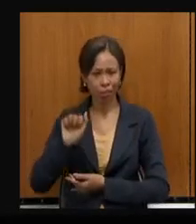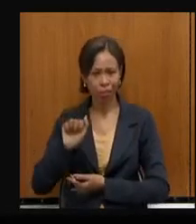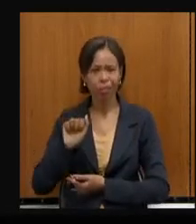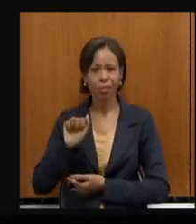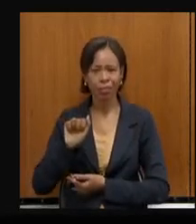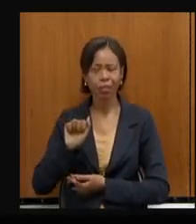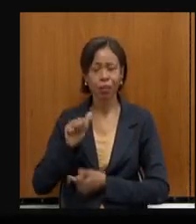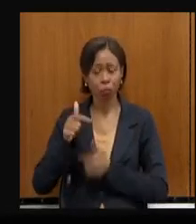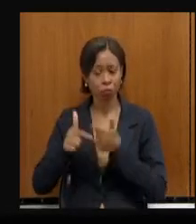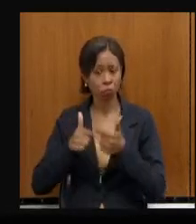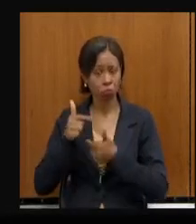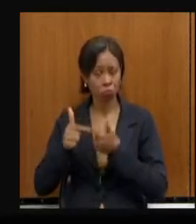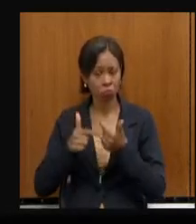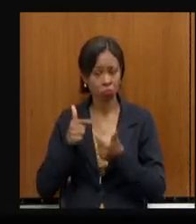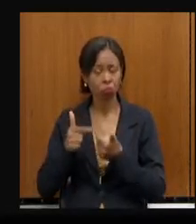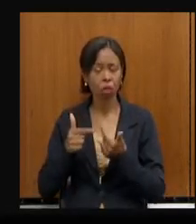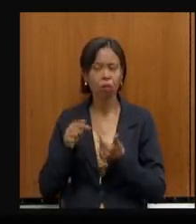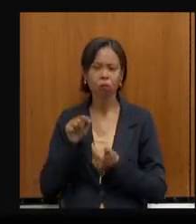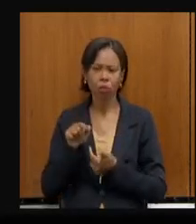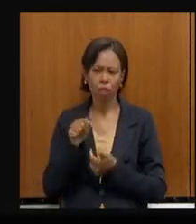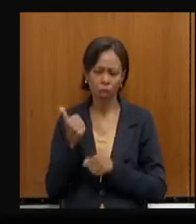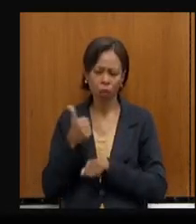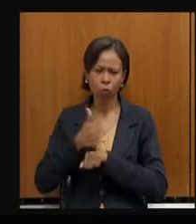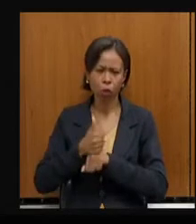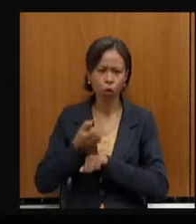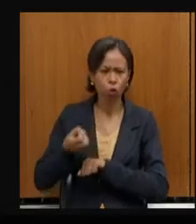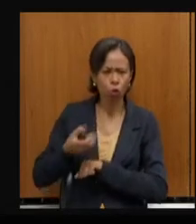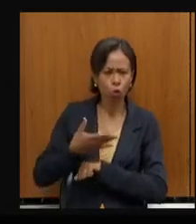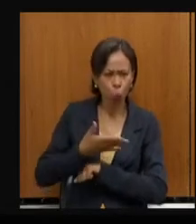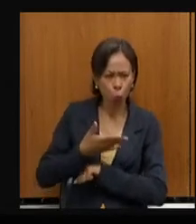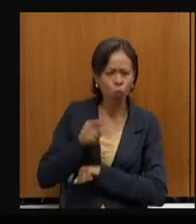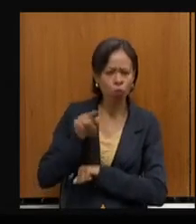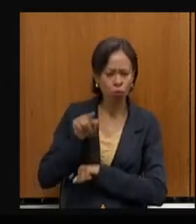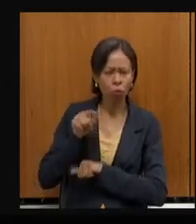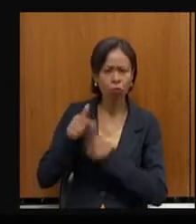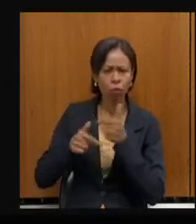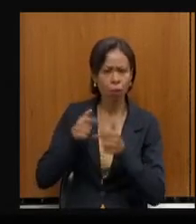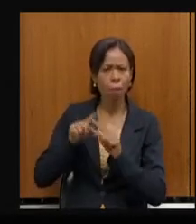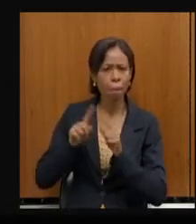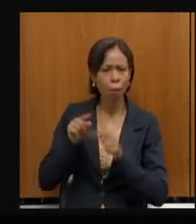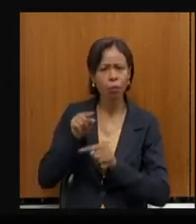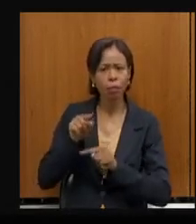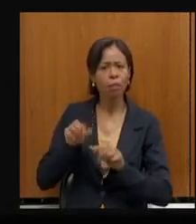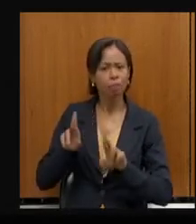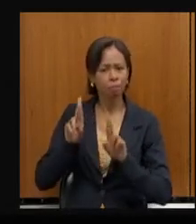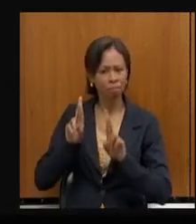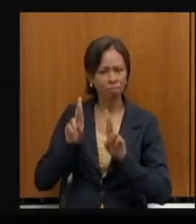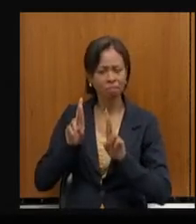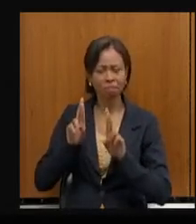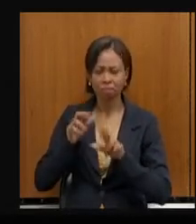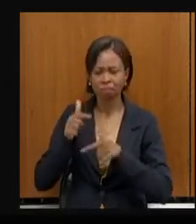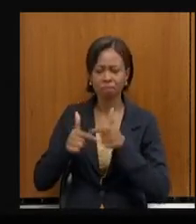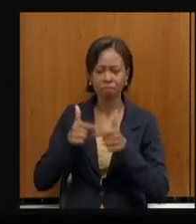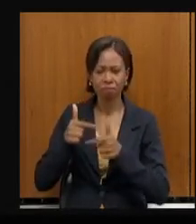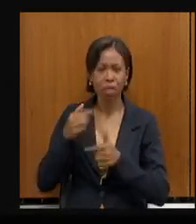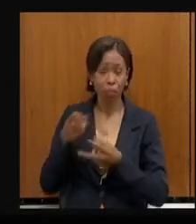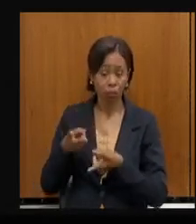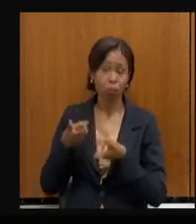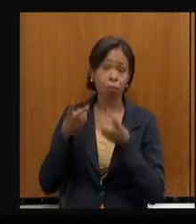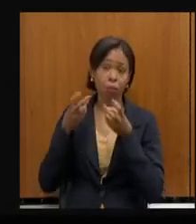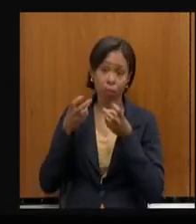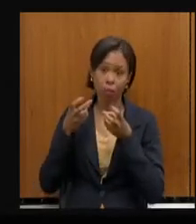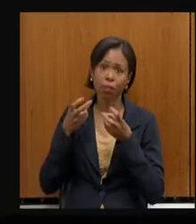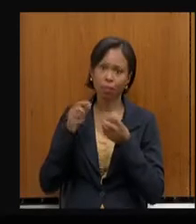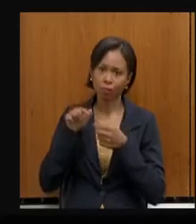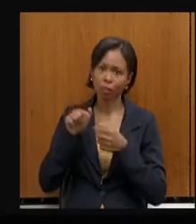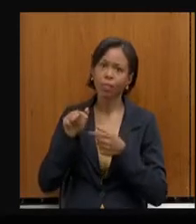já entrou há pouco tempo mas para tentei com o trabalho que sensível né já tava a gente tem que perder a